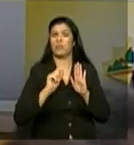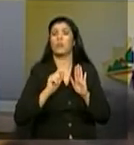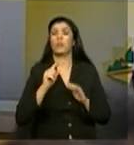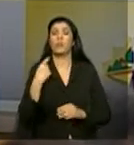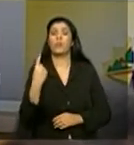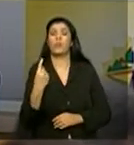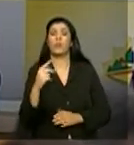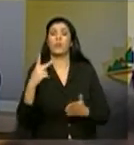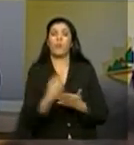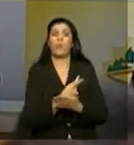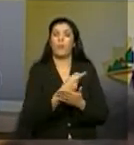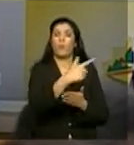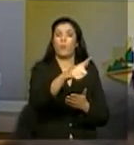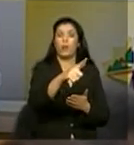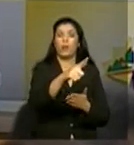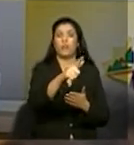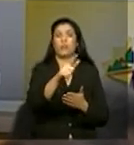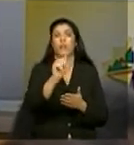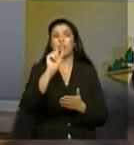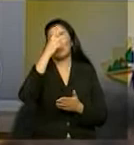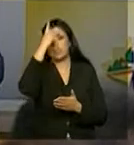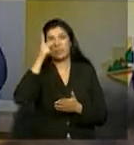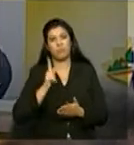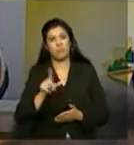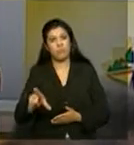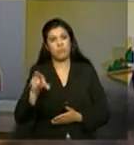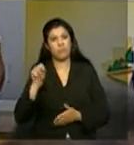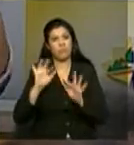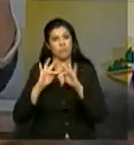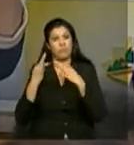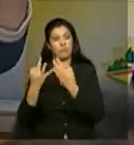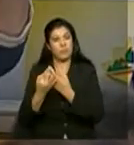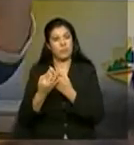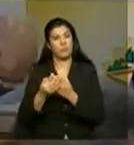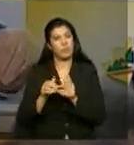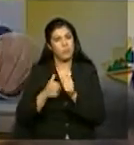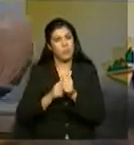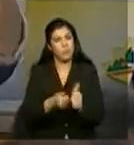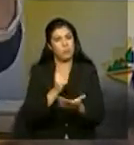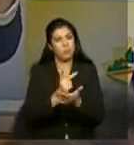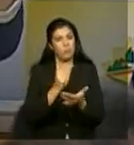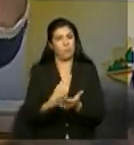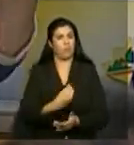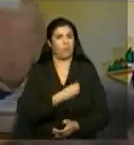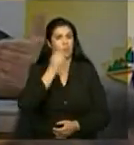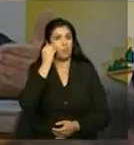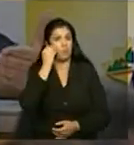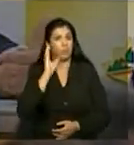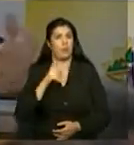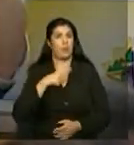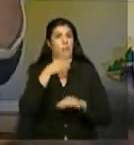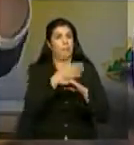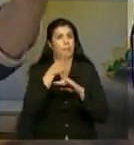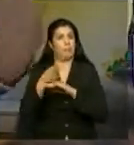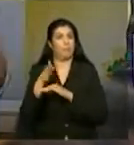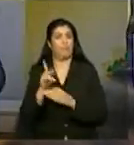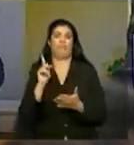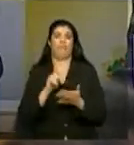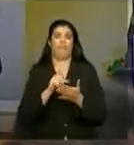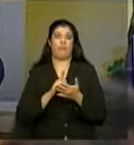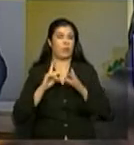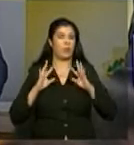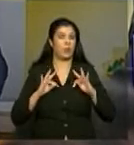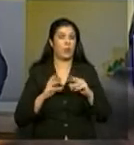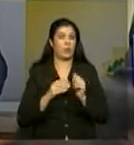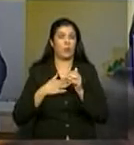ou alguém designado pela família não acompanhar se presencialmente participando de todos os